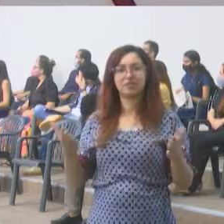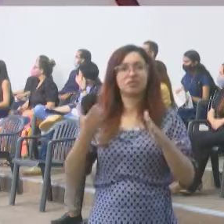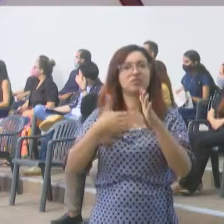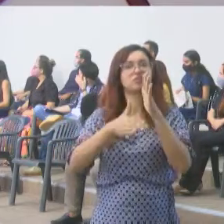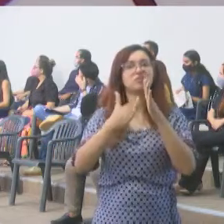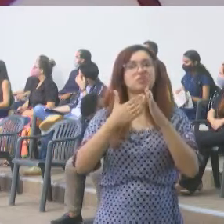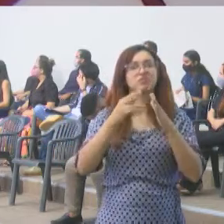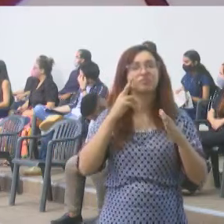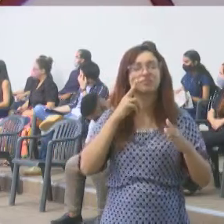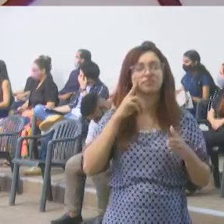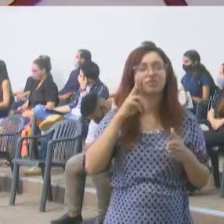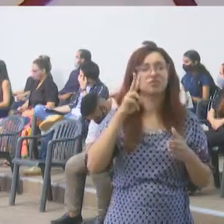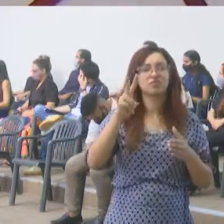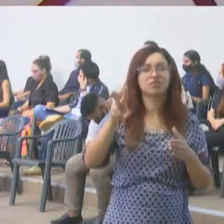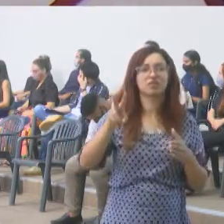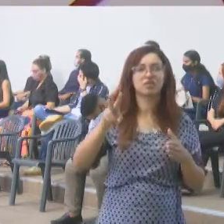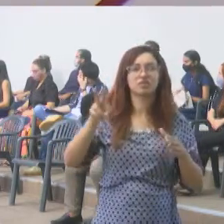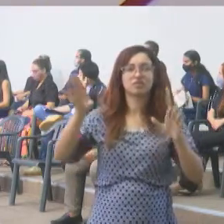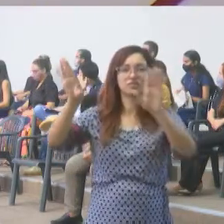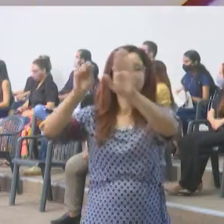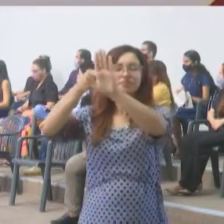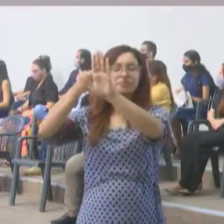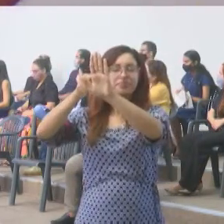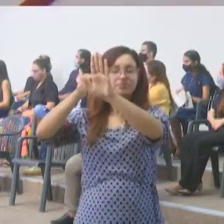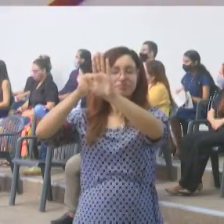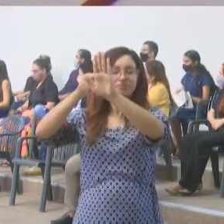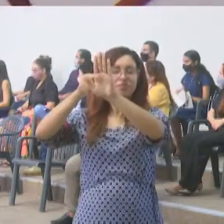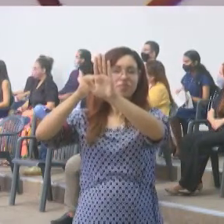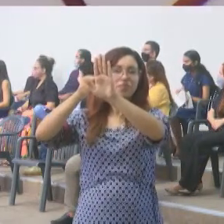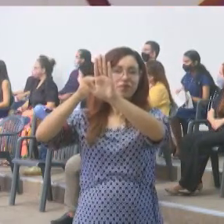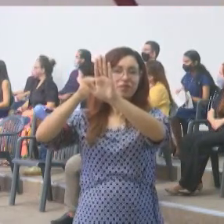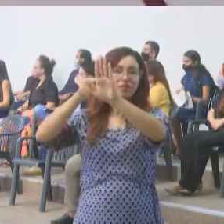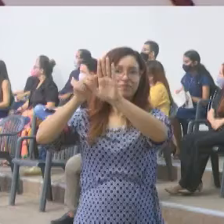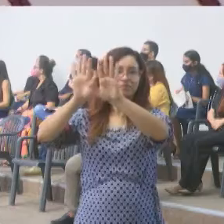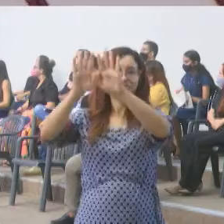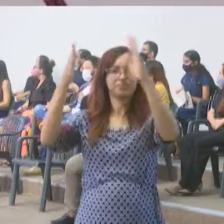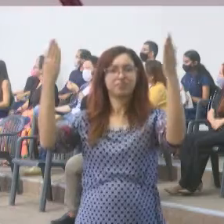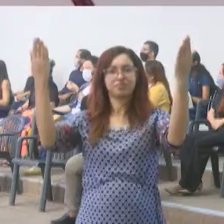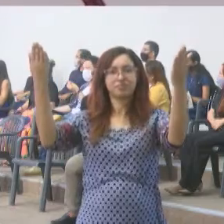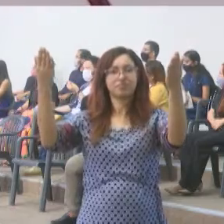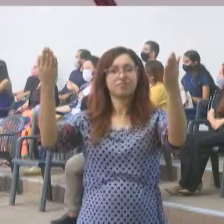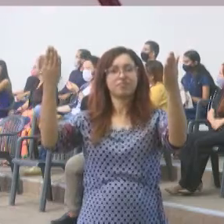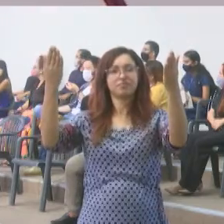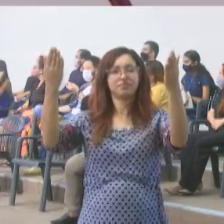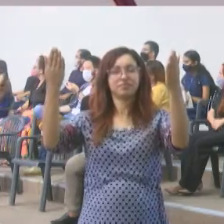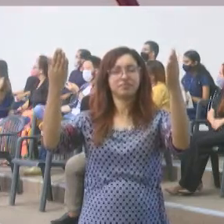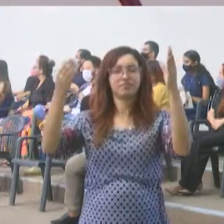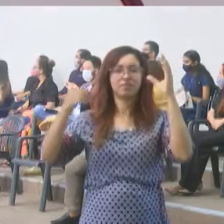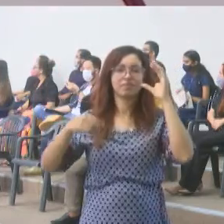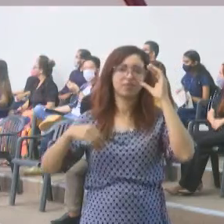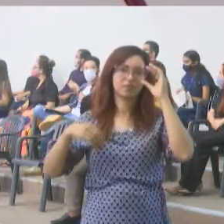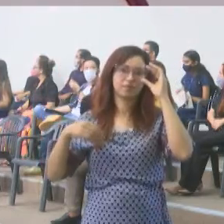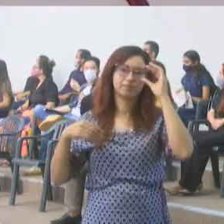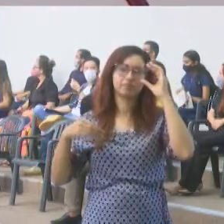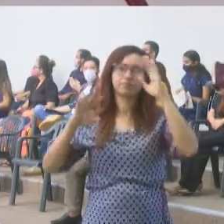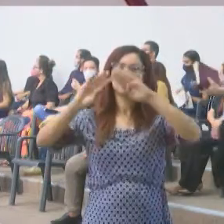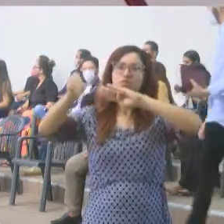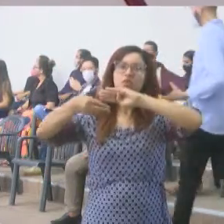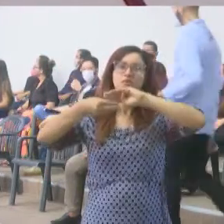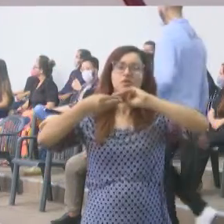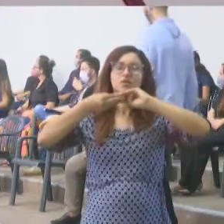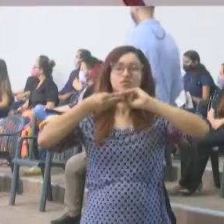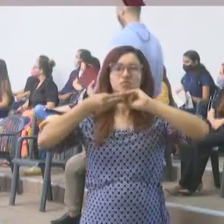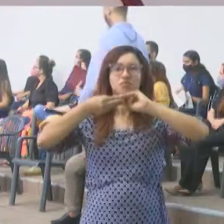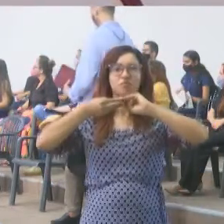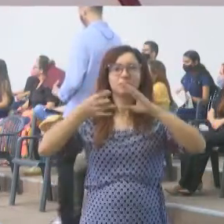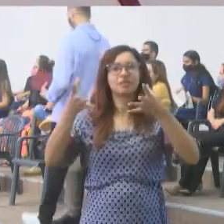onde nós vemos como o portão da cidade é usado para dirimir essas questões, mas o resumo é: quer saber